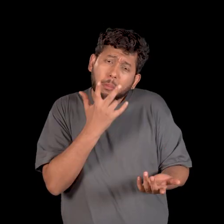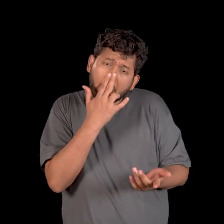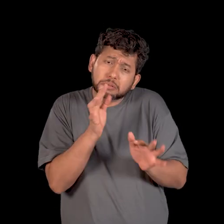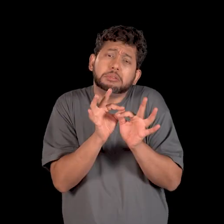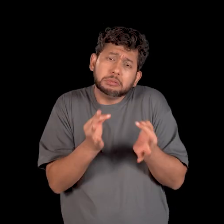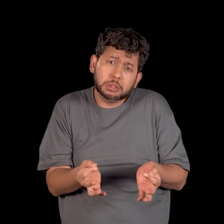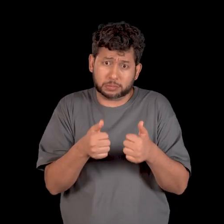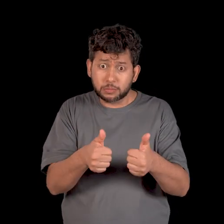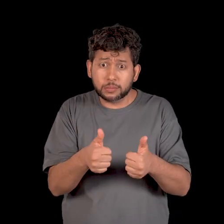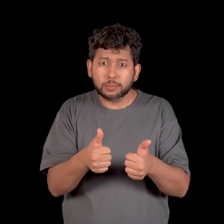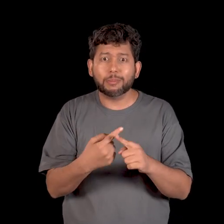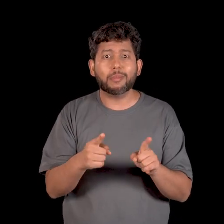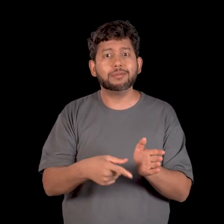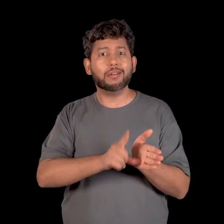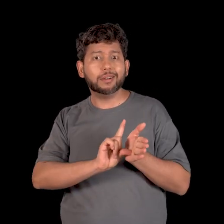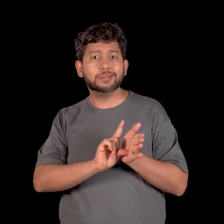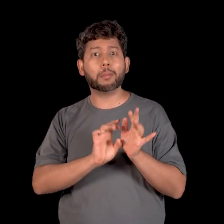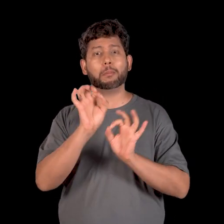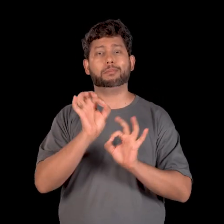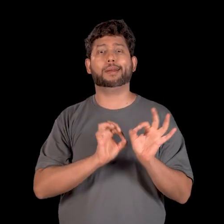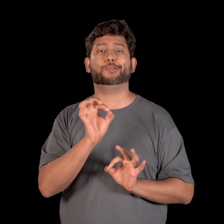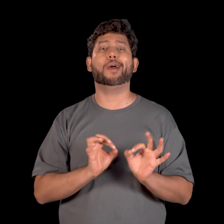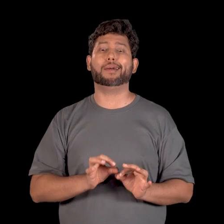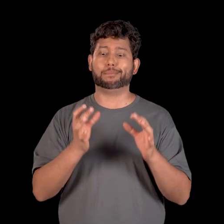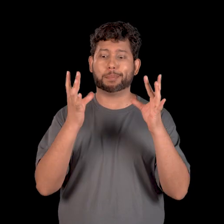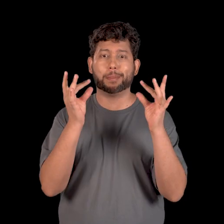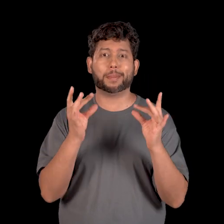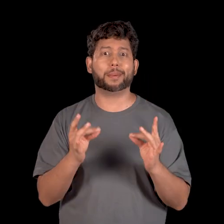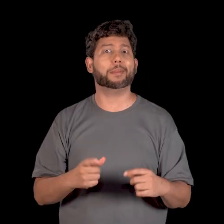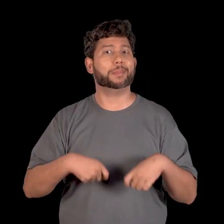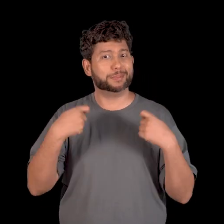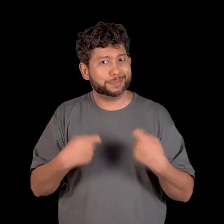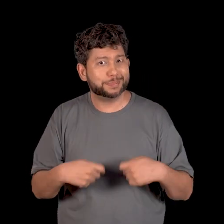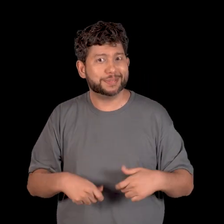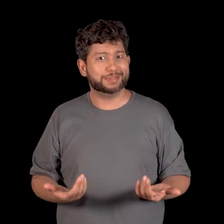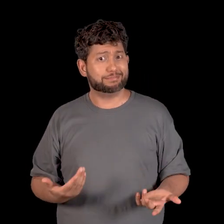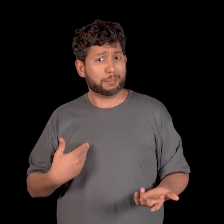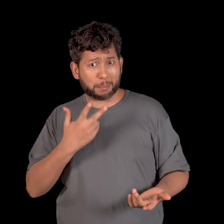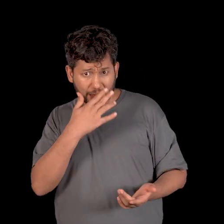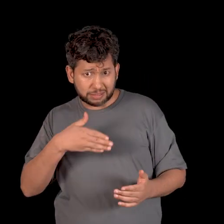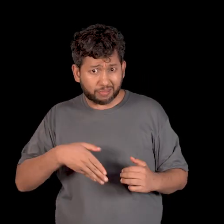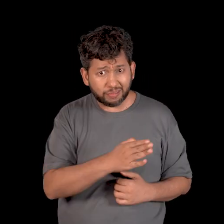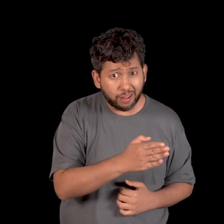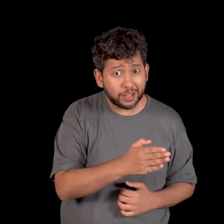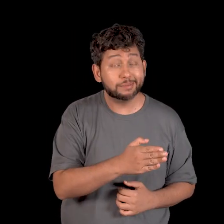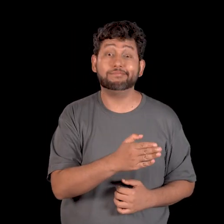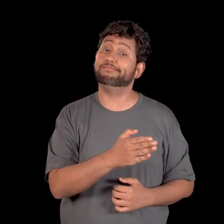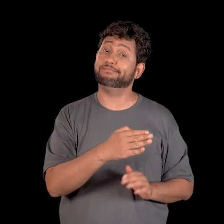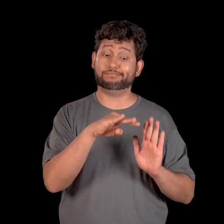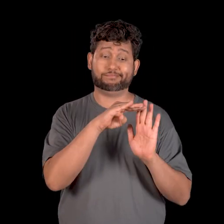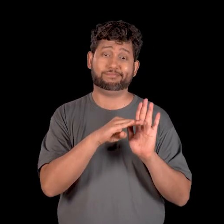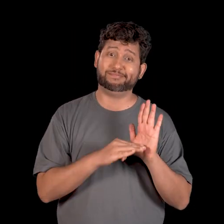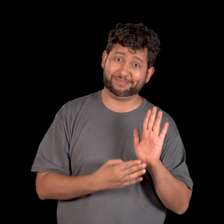A nossa ida ao cinema pode até parecer uma coisa banal, corriqueira. Mas você viu quantos detalhes precisam